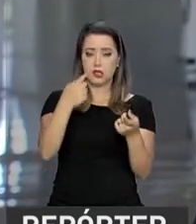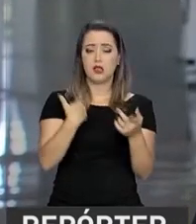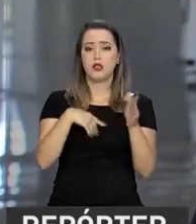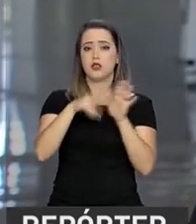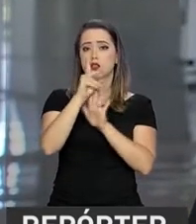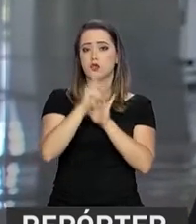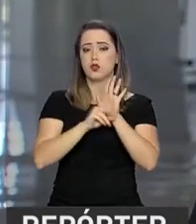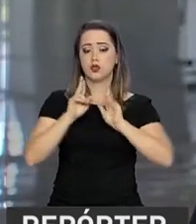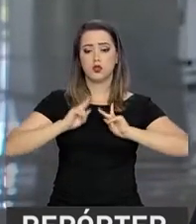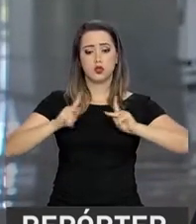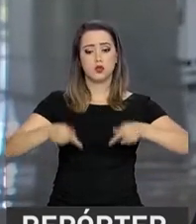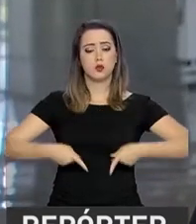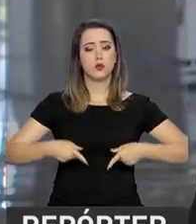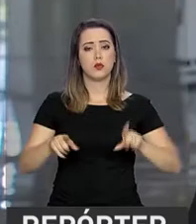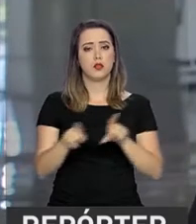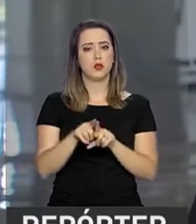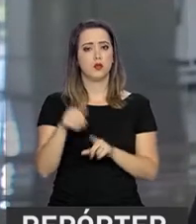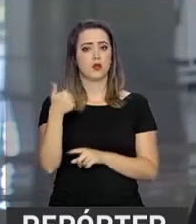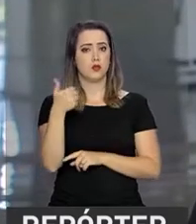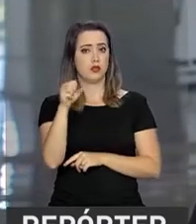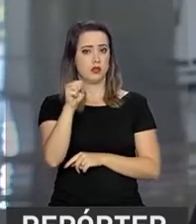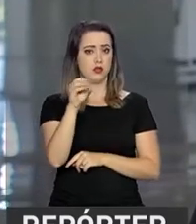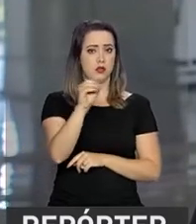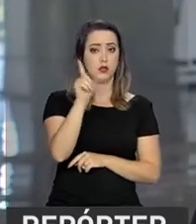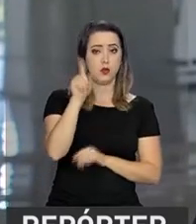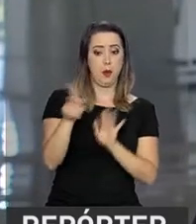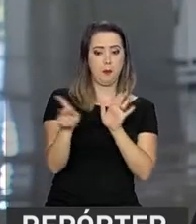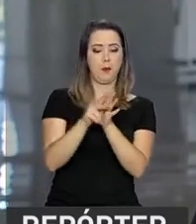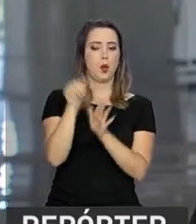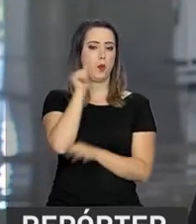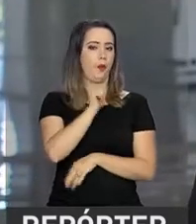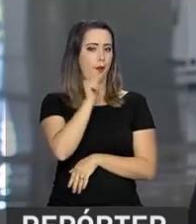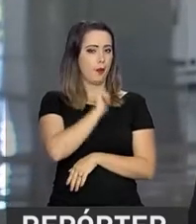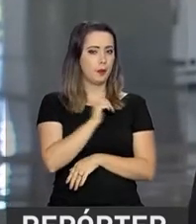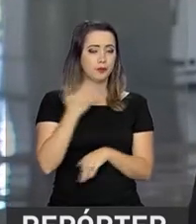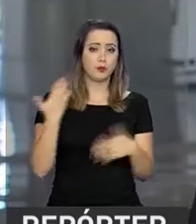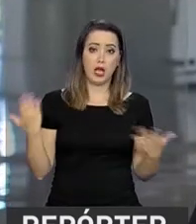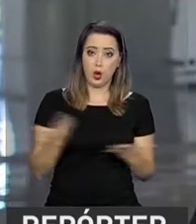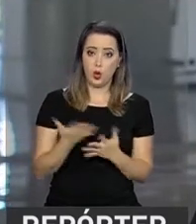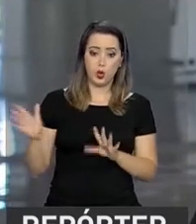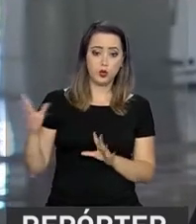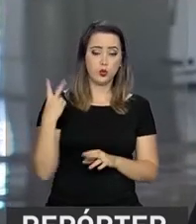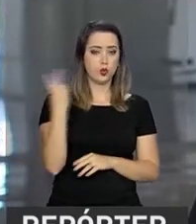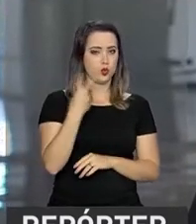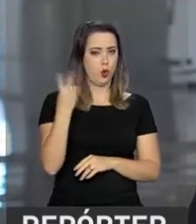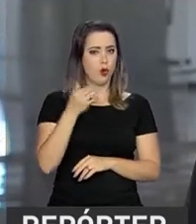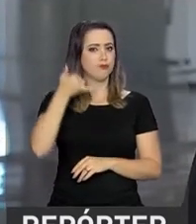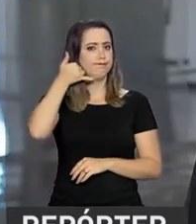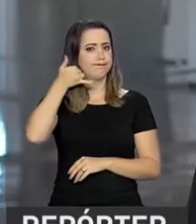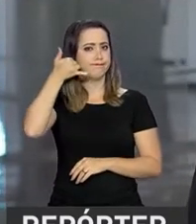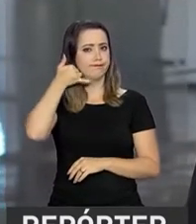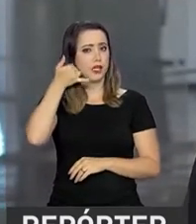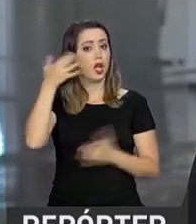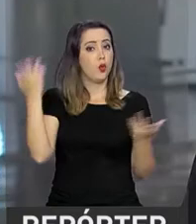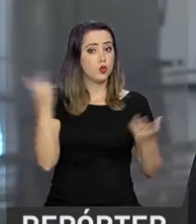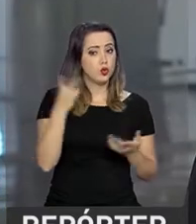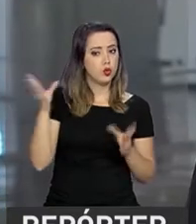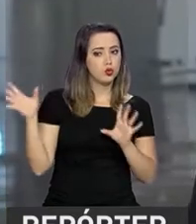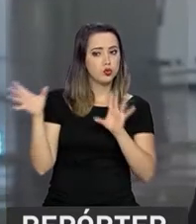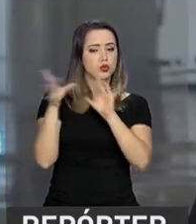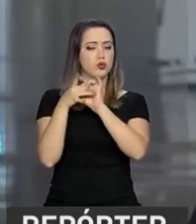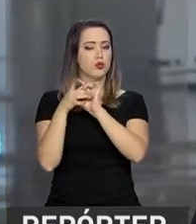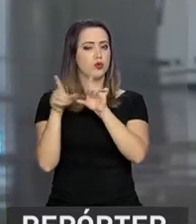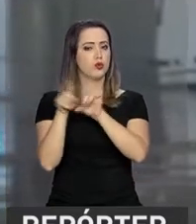Já o Ligue 180 é a central de atendimento à mulher. A partir de agora, essas duas centrais passam a atender